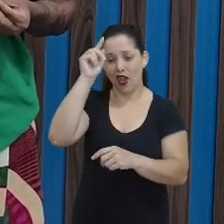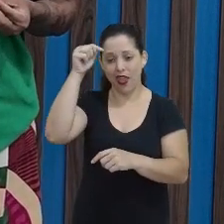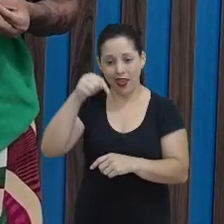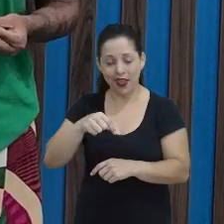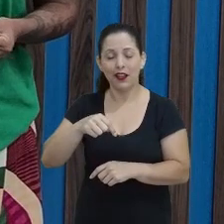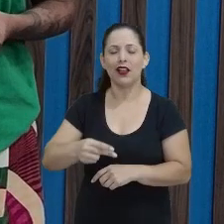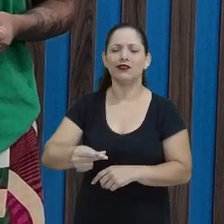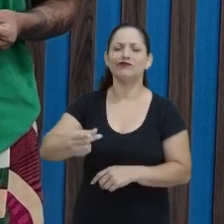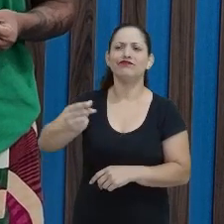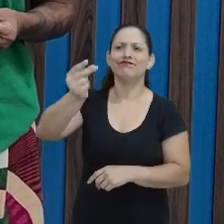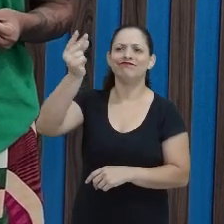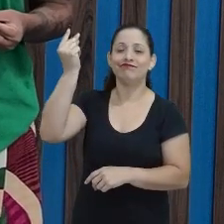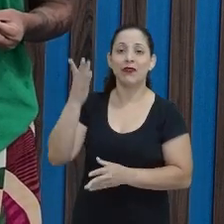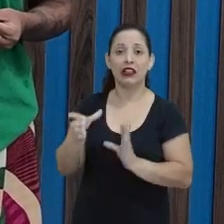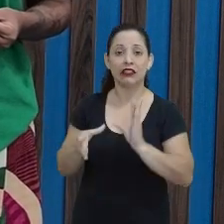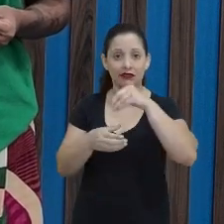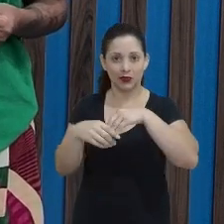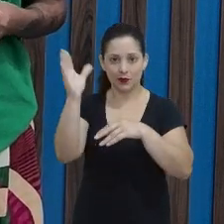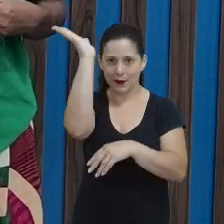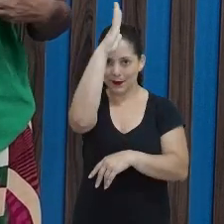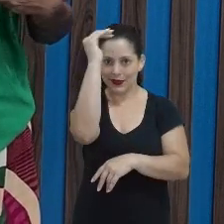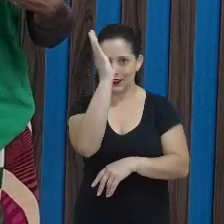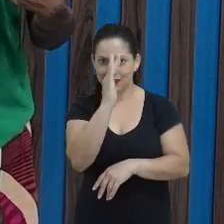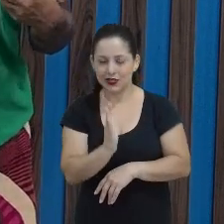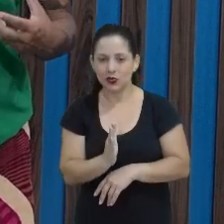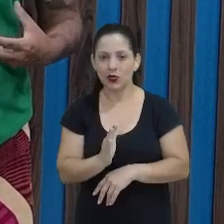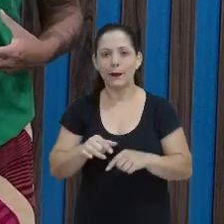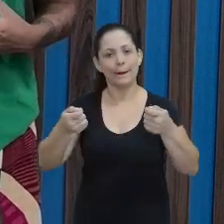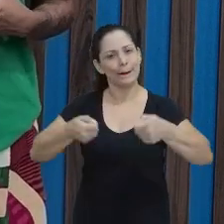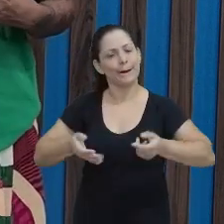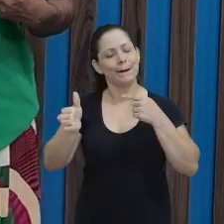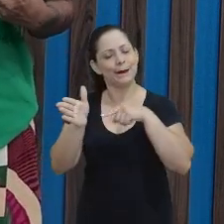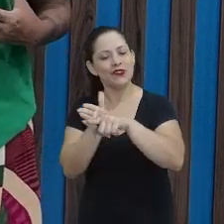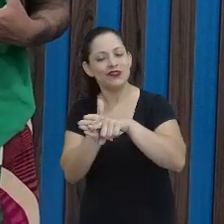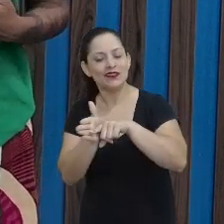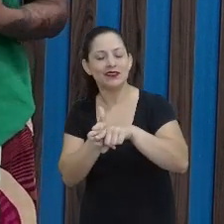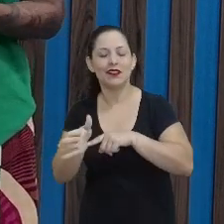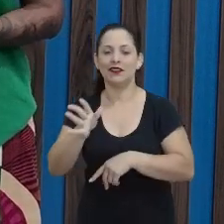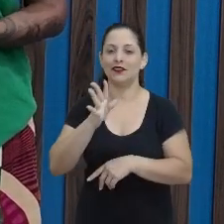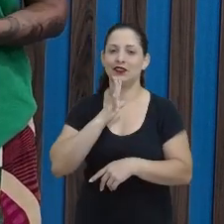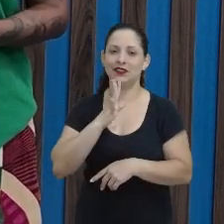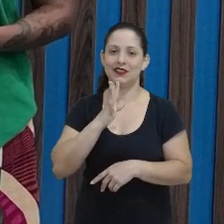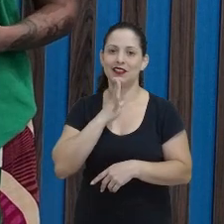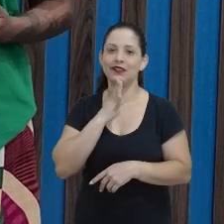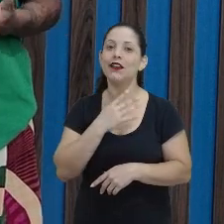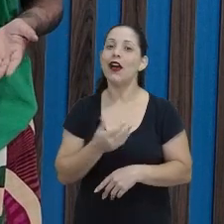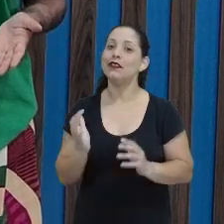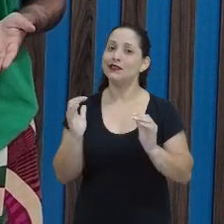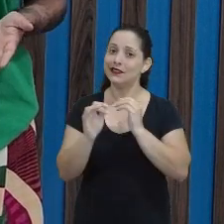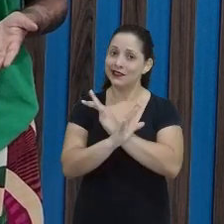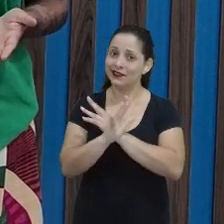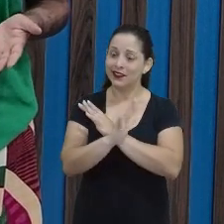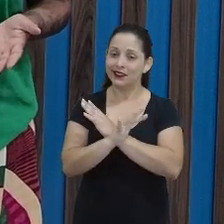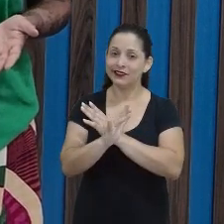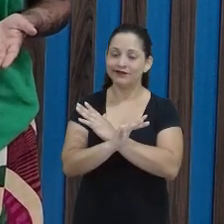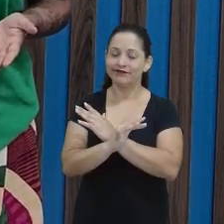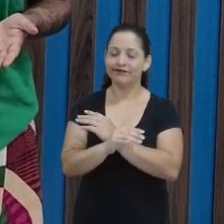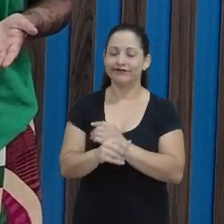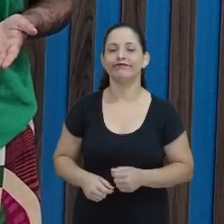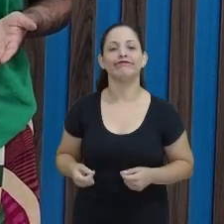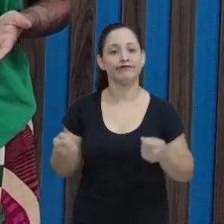Brasil. Então, se a gente não escuta falar, se a gente não pesquisa a respeito da história da nossa cidade, então a gente não sabe de quase